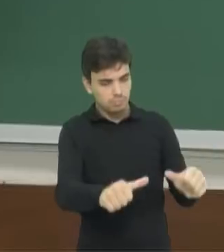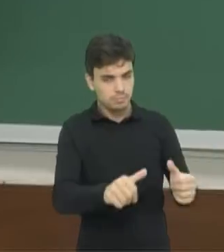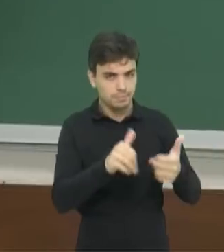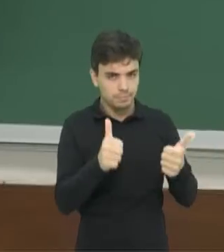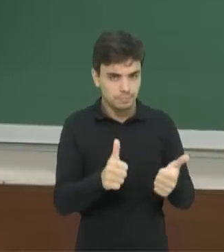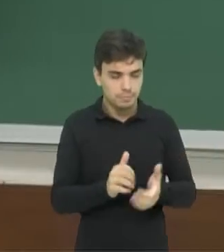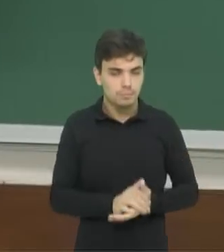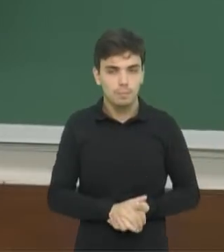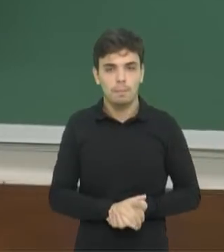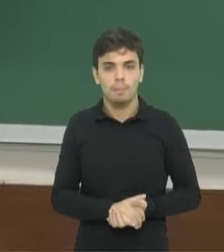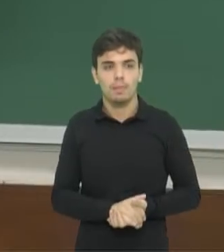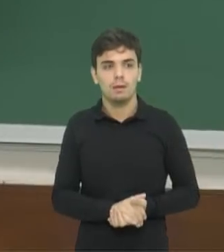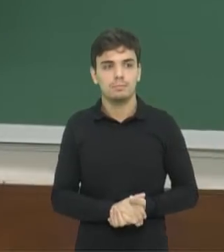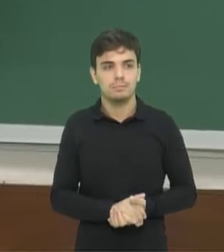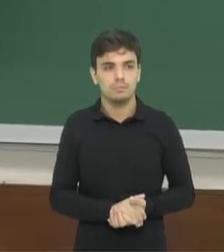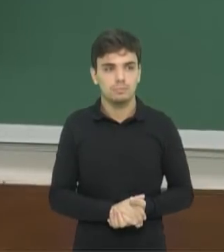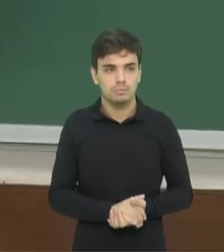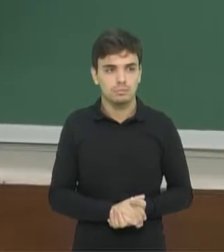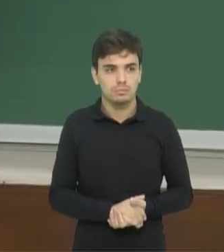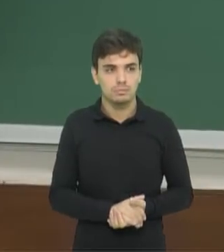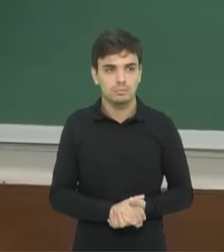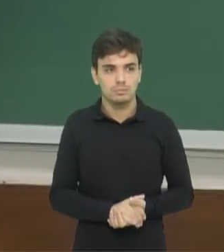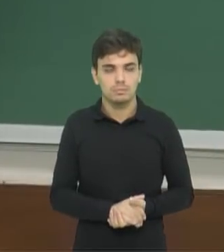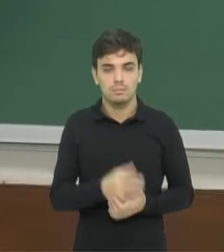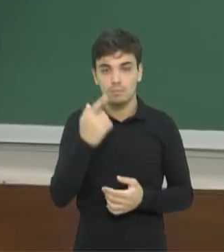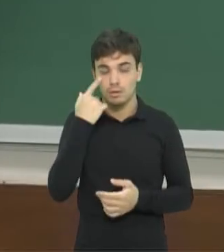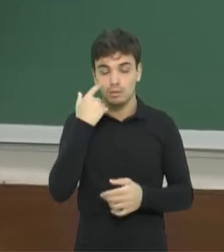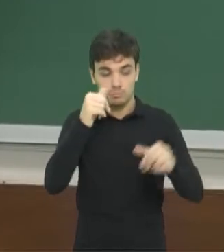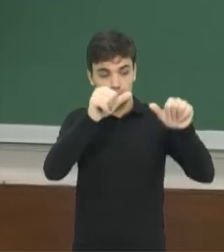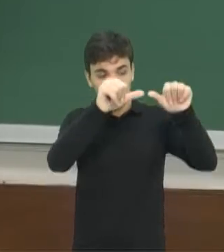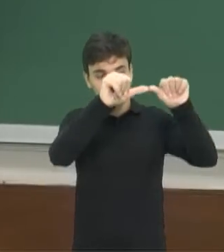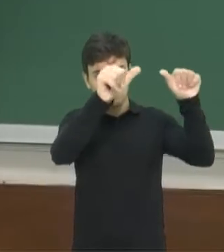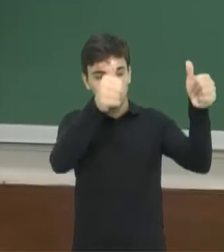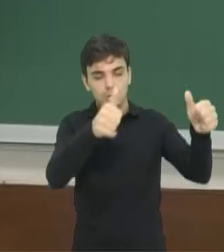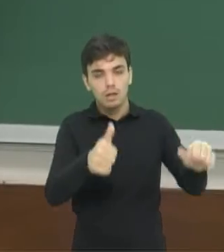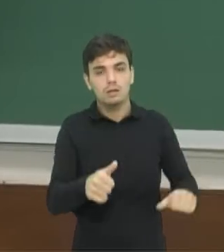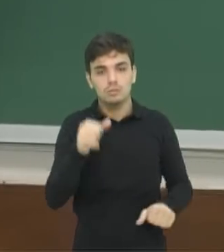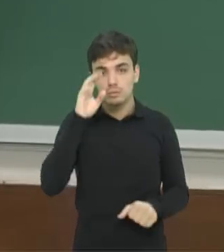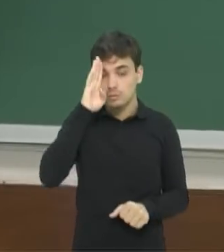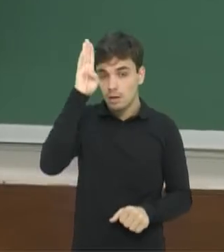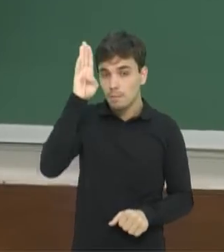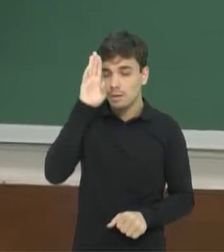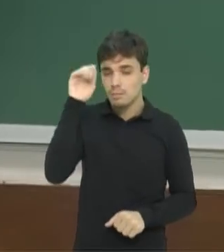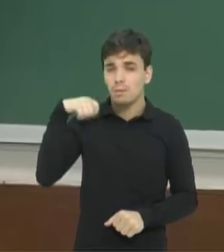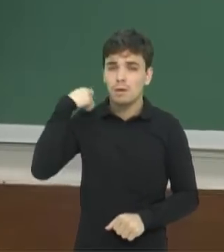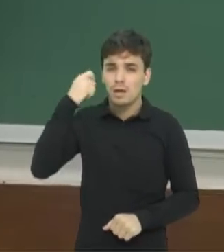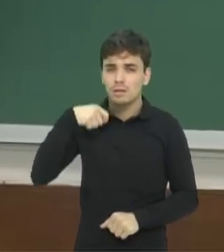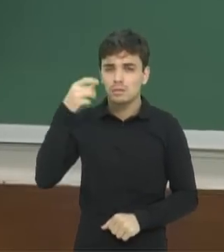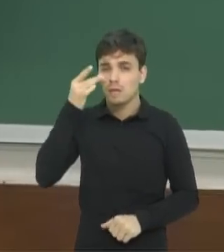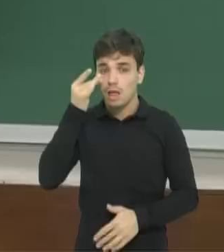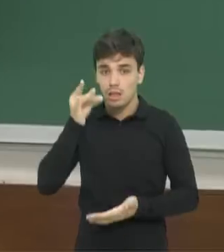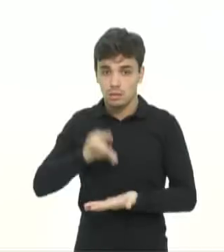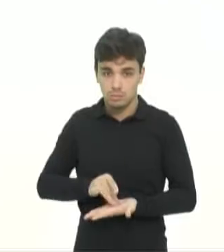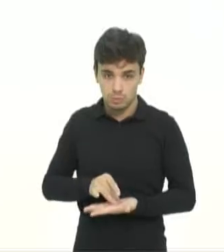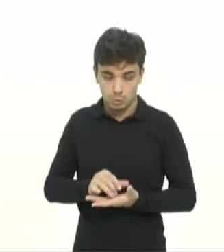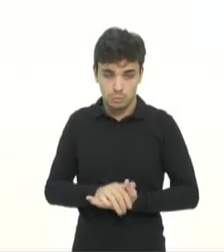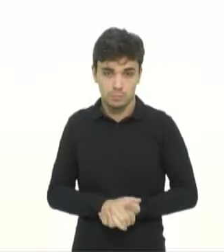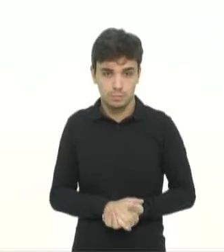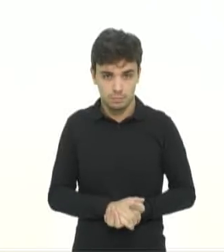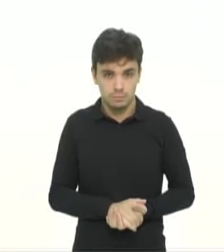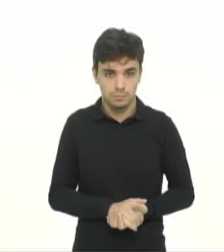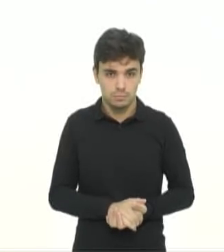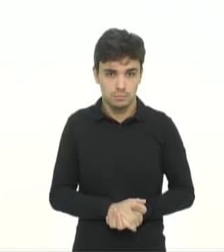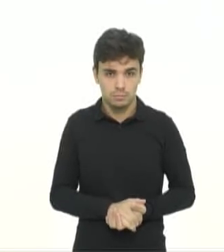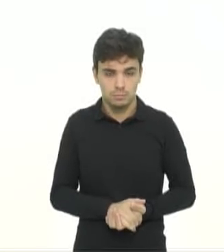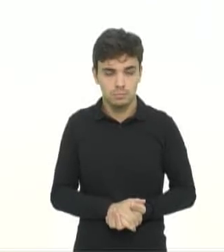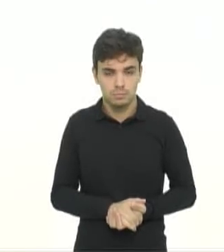Vamos lá que tem mais coisa, gente. Escultura. Principais artistas do realismo. Vamos conhecer então? Olha só, gente.